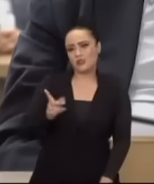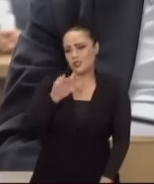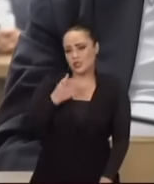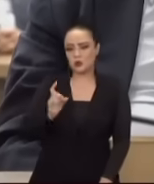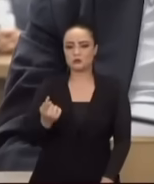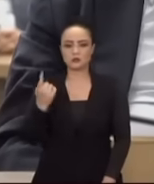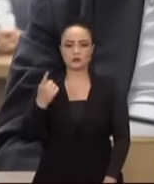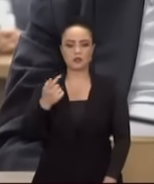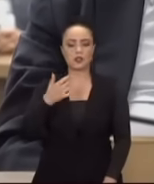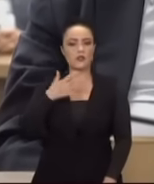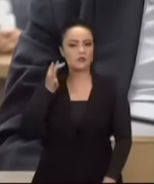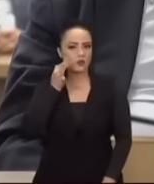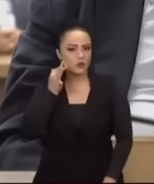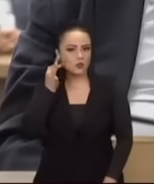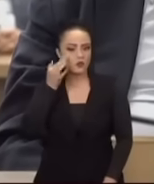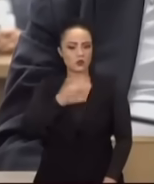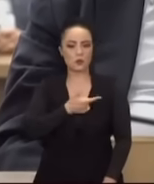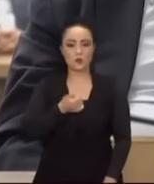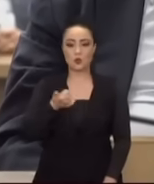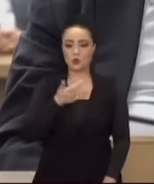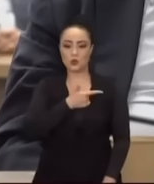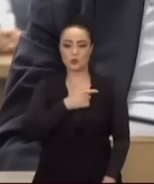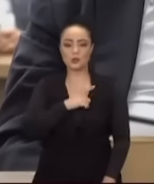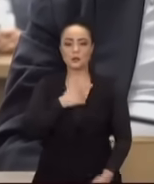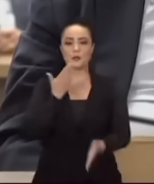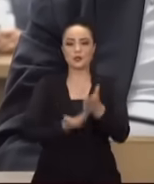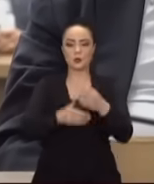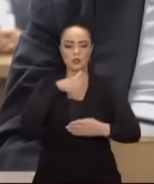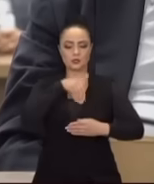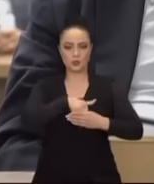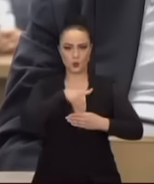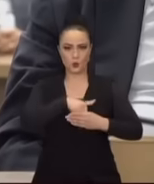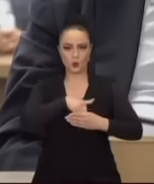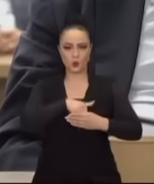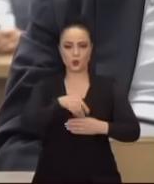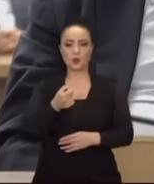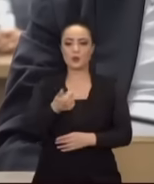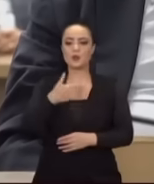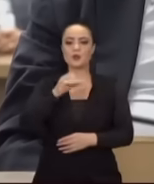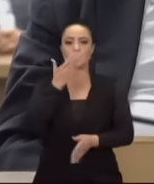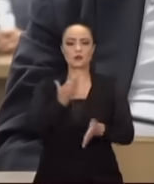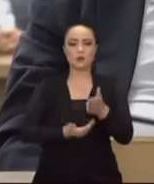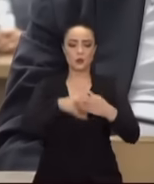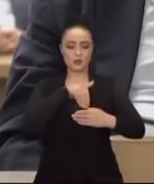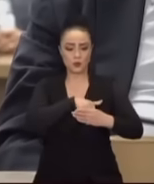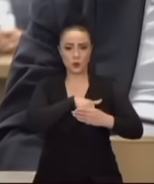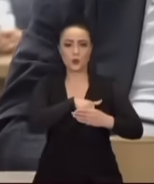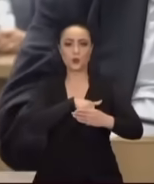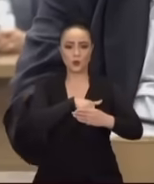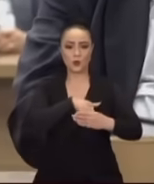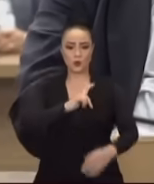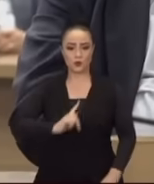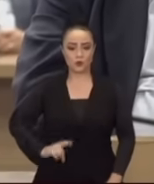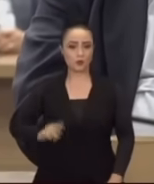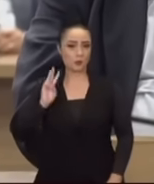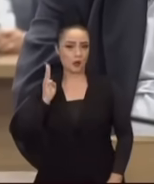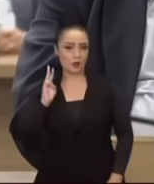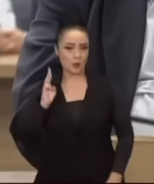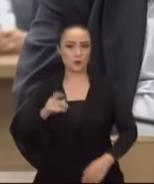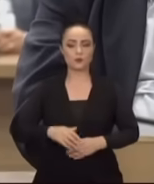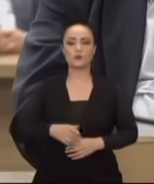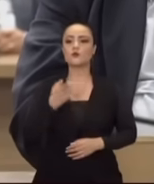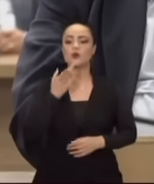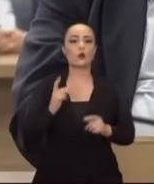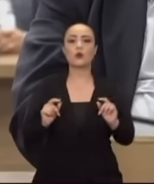O senhor Flávio Dino, em 2012, quando ele perdeu a eleição, ou 2010, quando ele perdeu a eleição para o governo do Maranhão. Ele